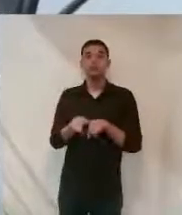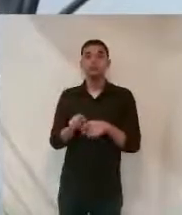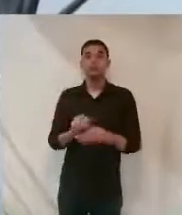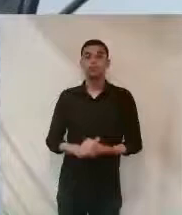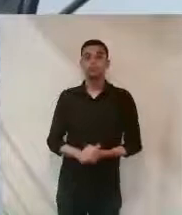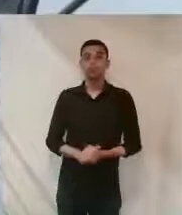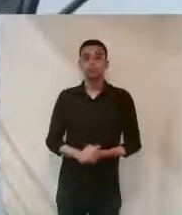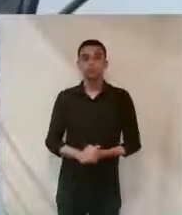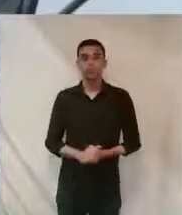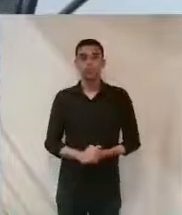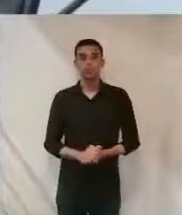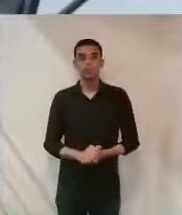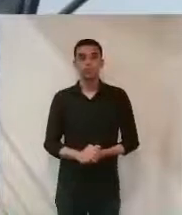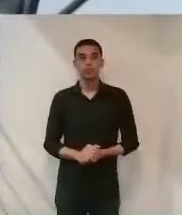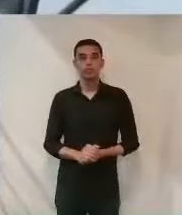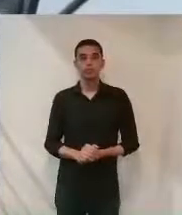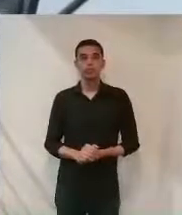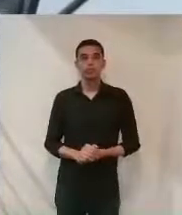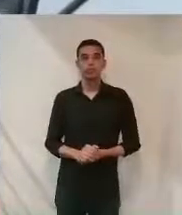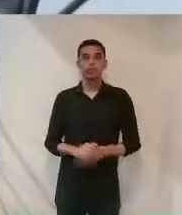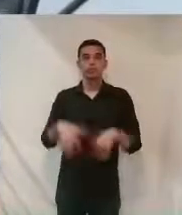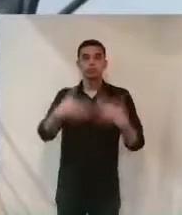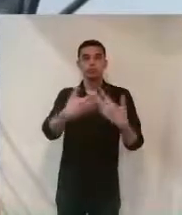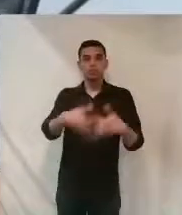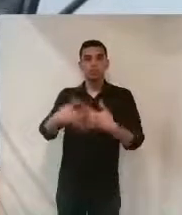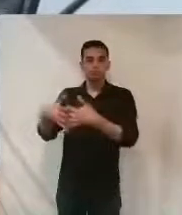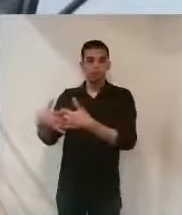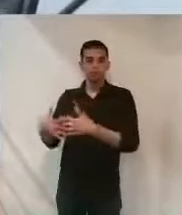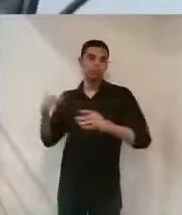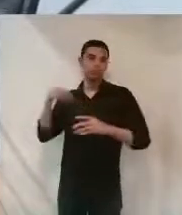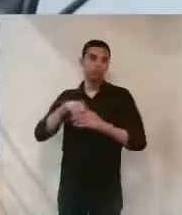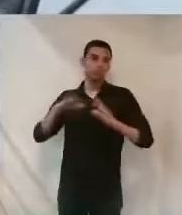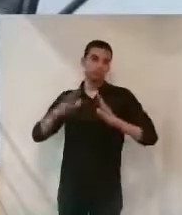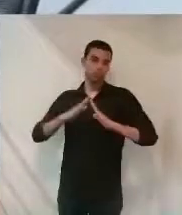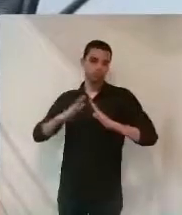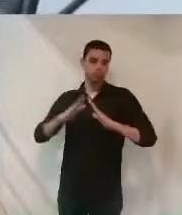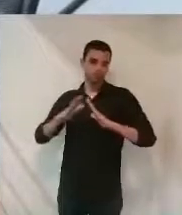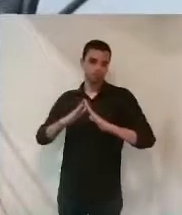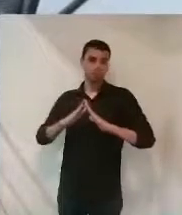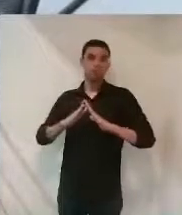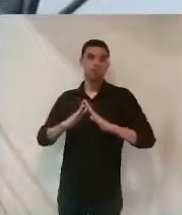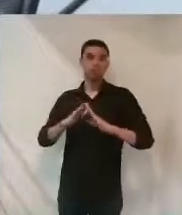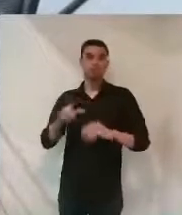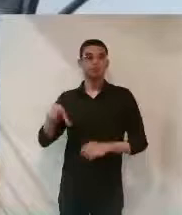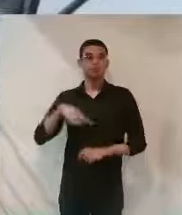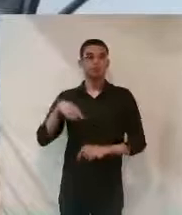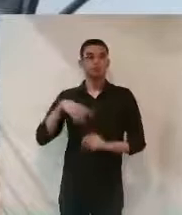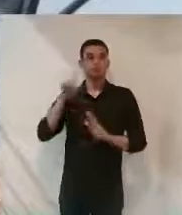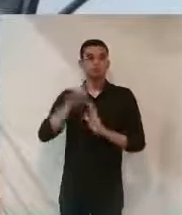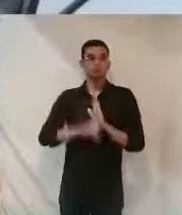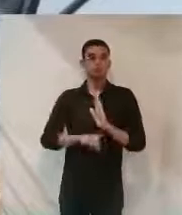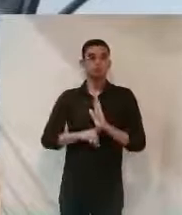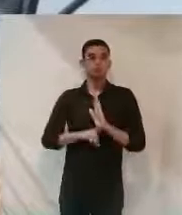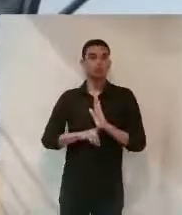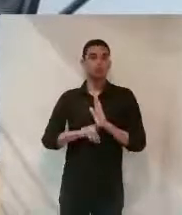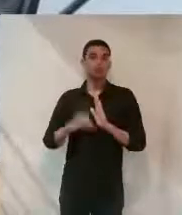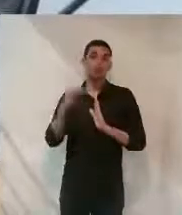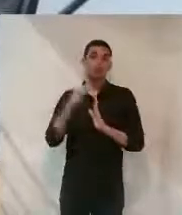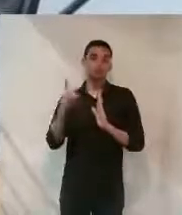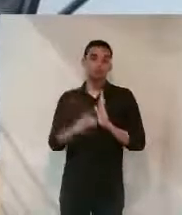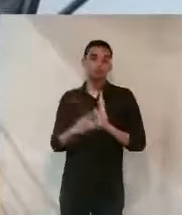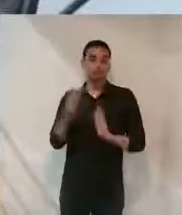ácido, eletroeletrônicos e as suas embalagens, que também tem um decreto federal, um outro decreto federal